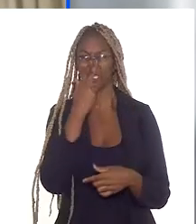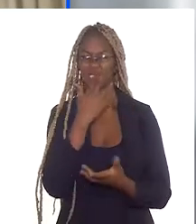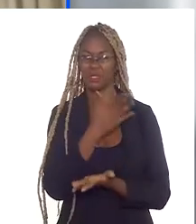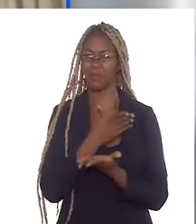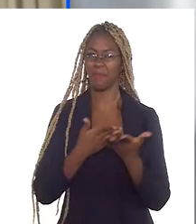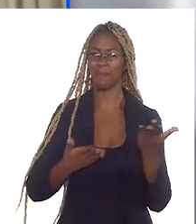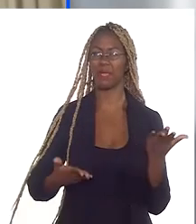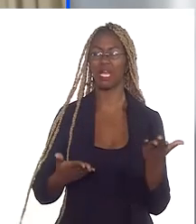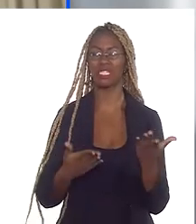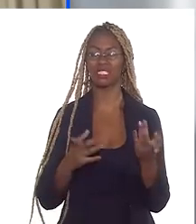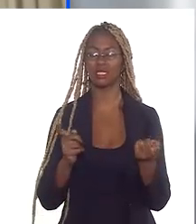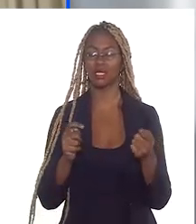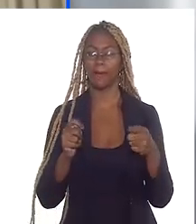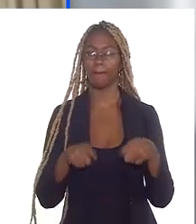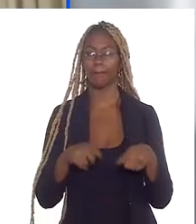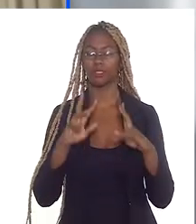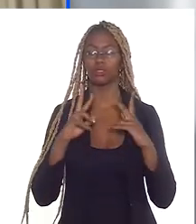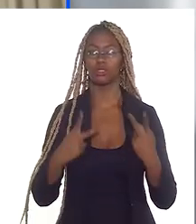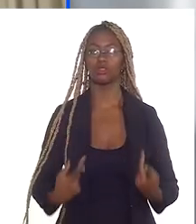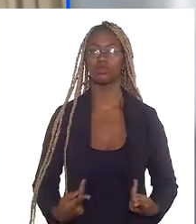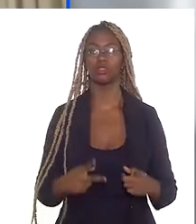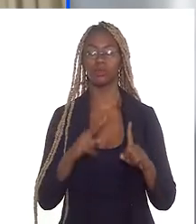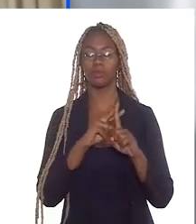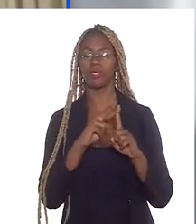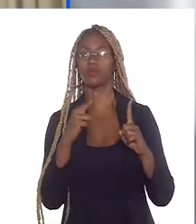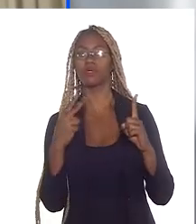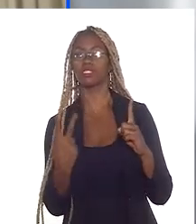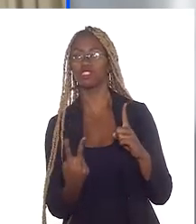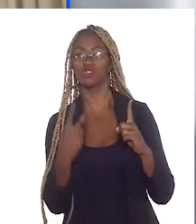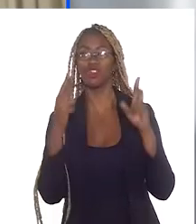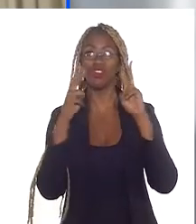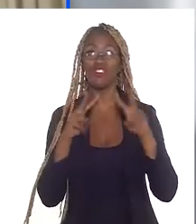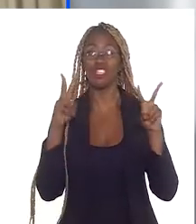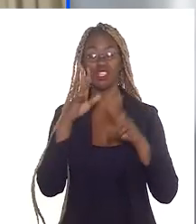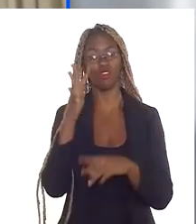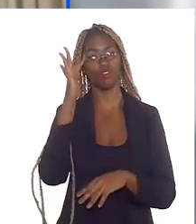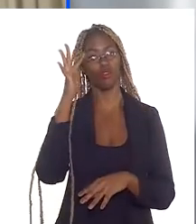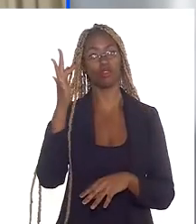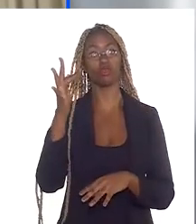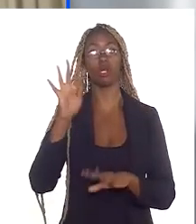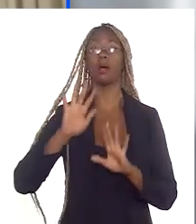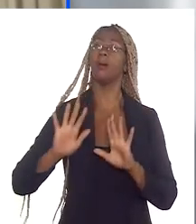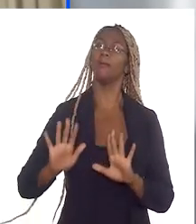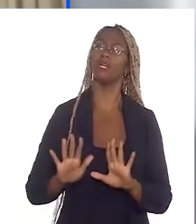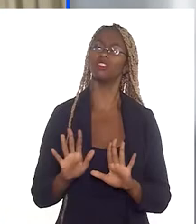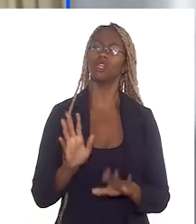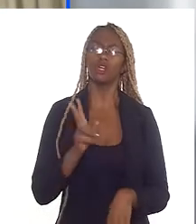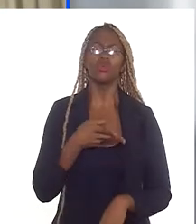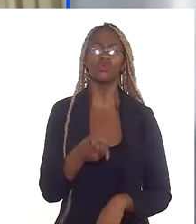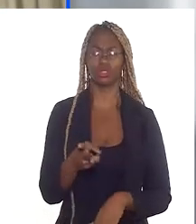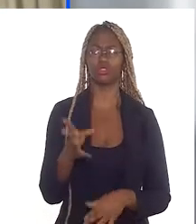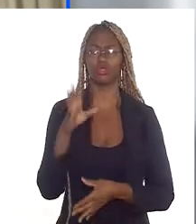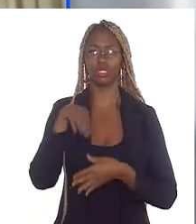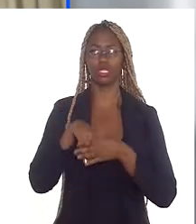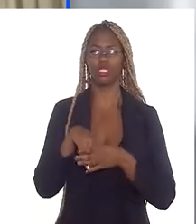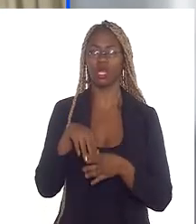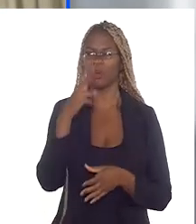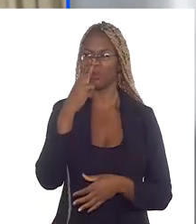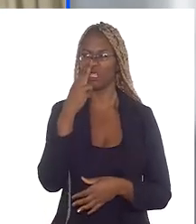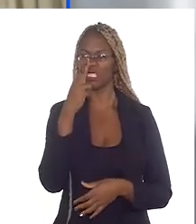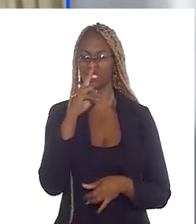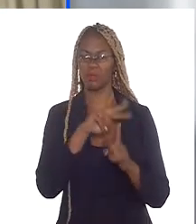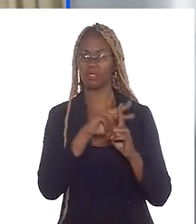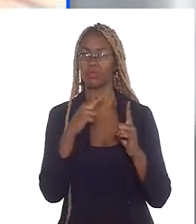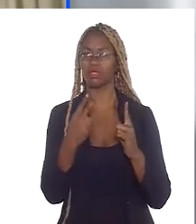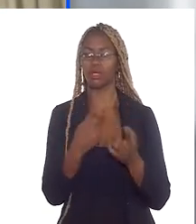gente perde essa potência humana de perspectiva ao mesmo tempo ela tá ali dentro então as perspectivas começou a ficar